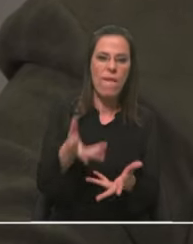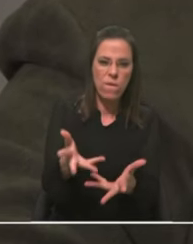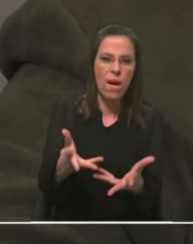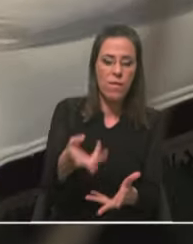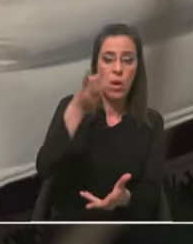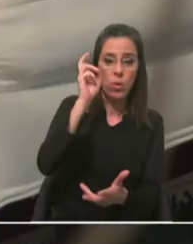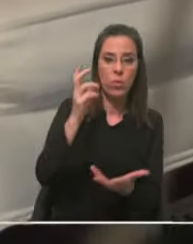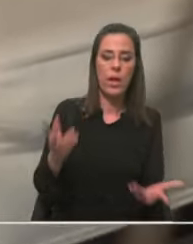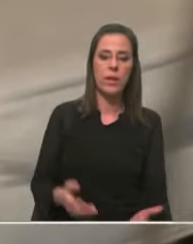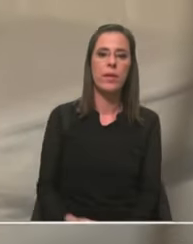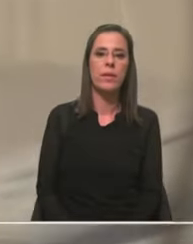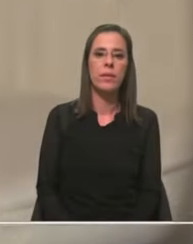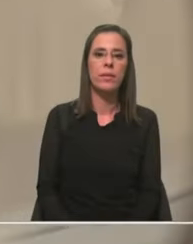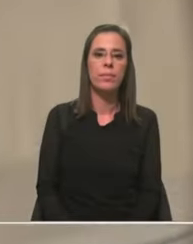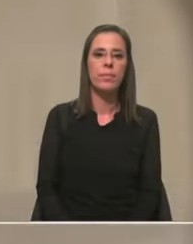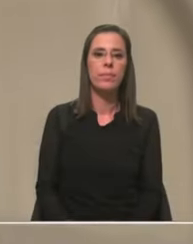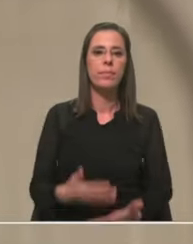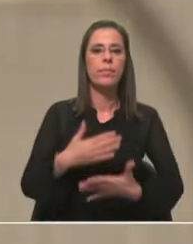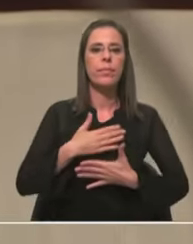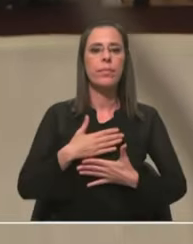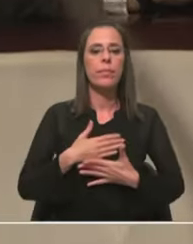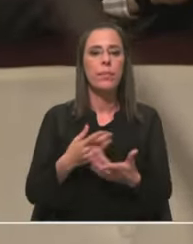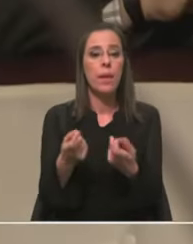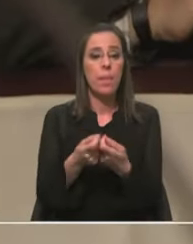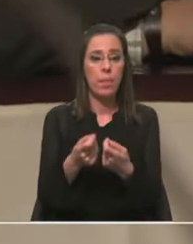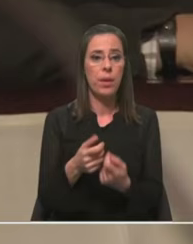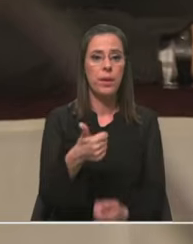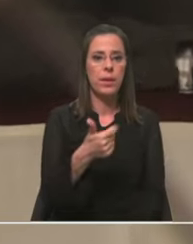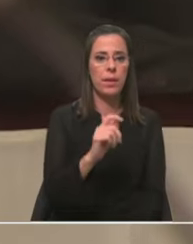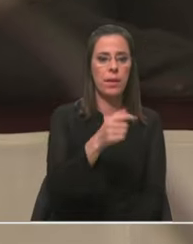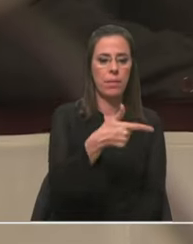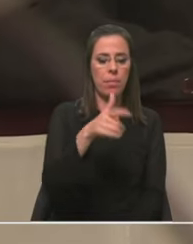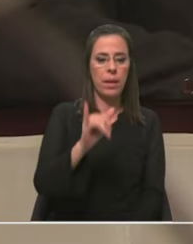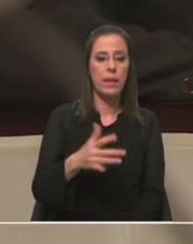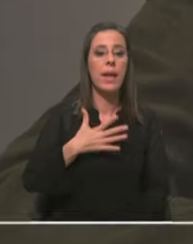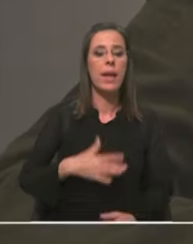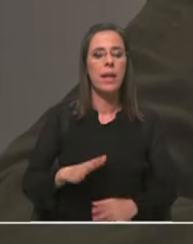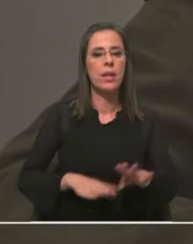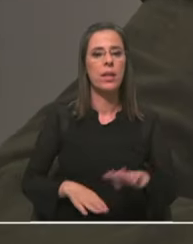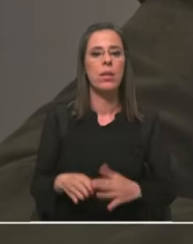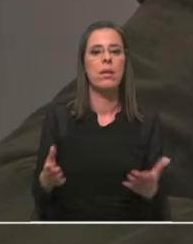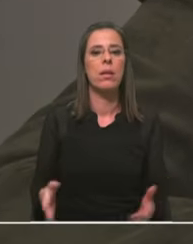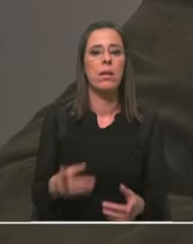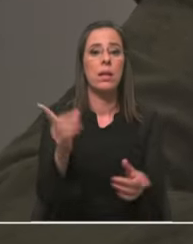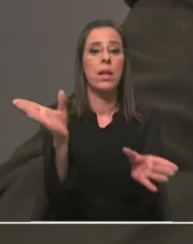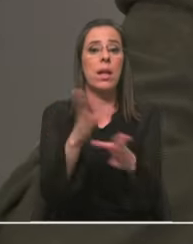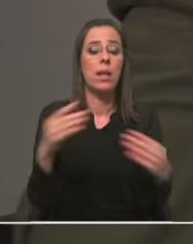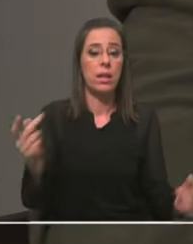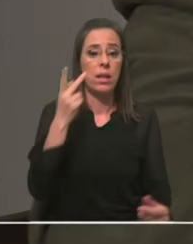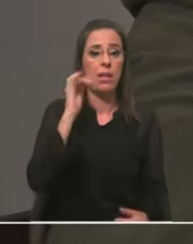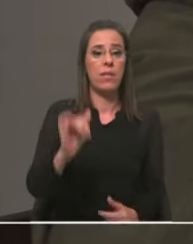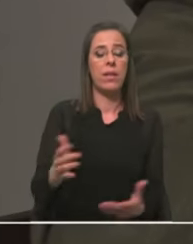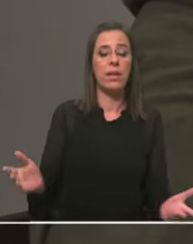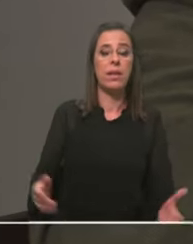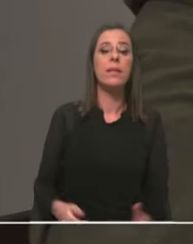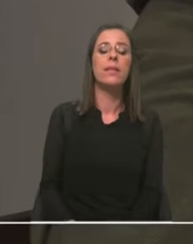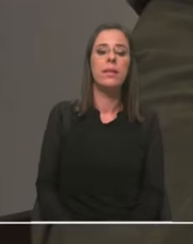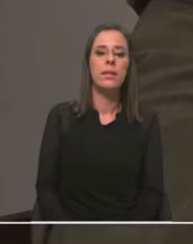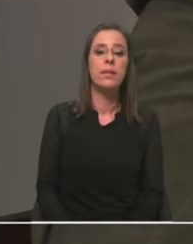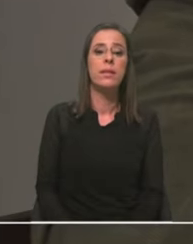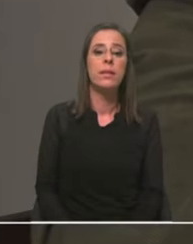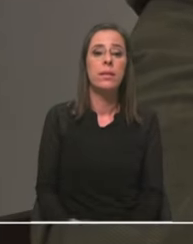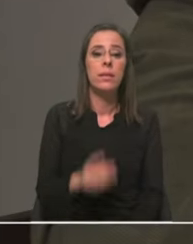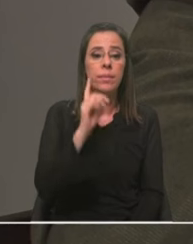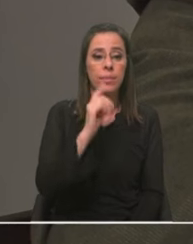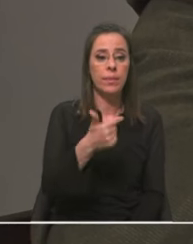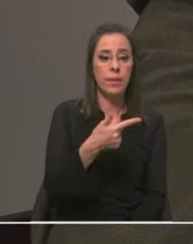isso. Como amigo próximo da Betty, o que é que quer que seja feito? Que o Zé desapareça da vida da Betty e que a